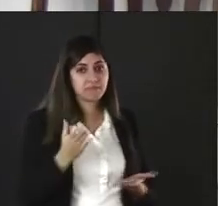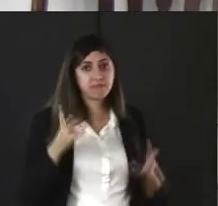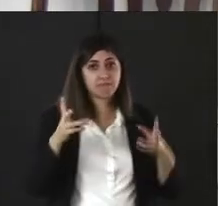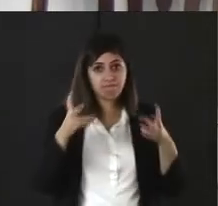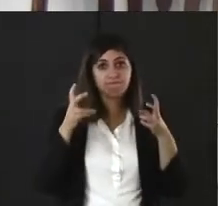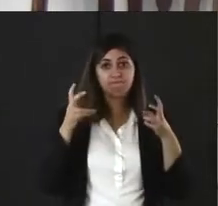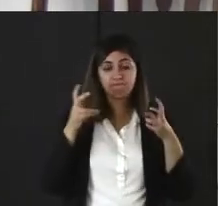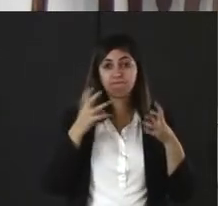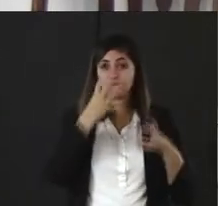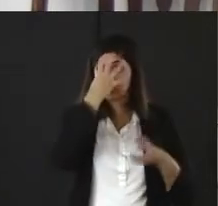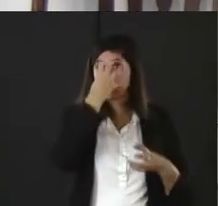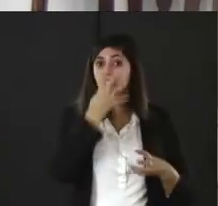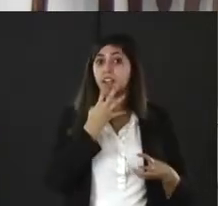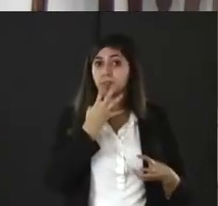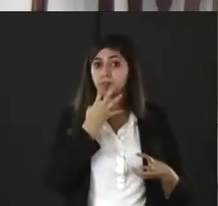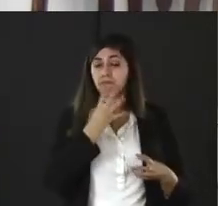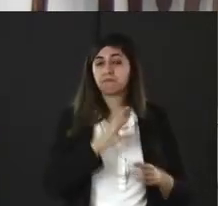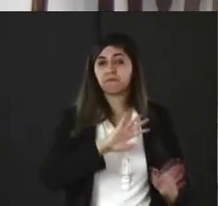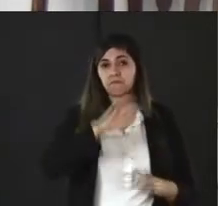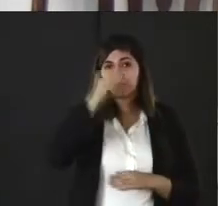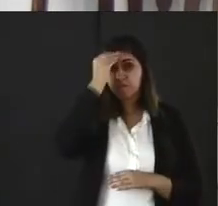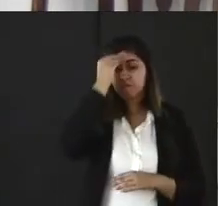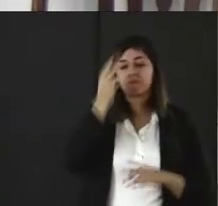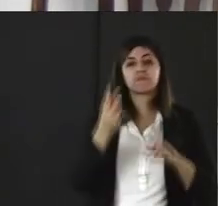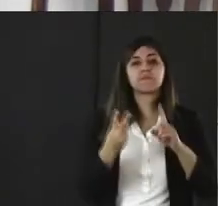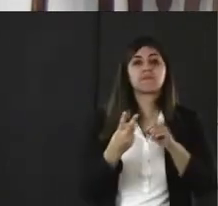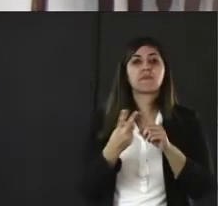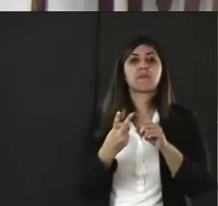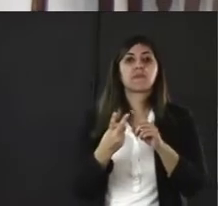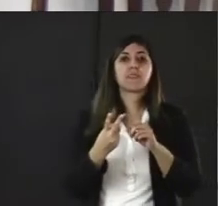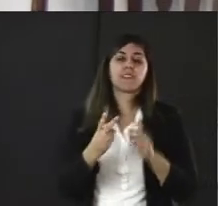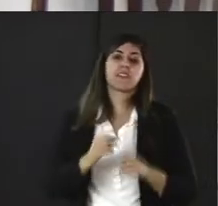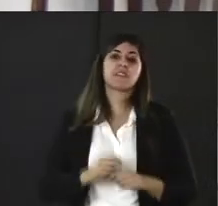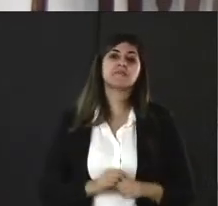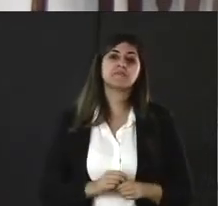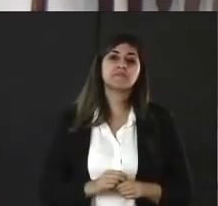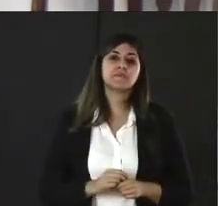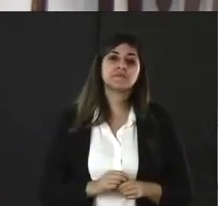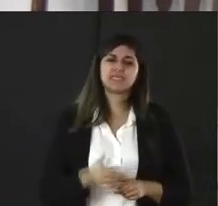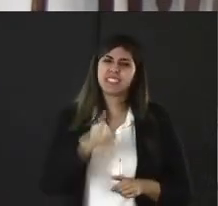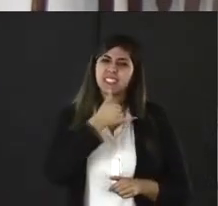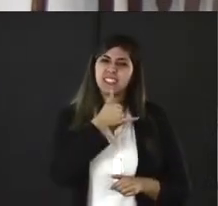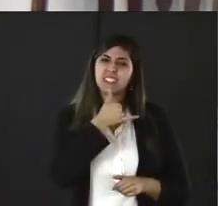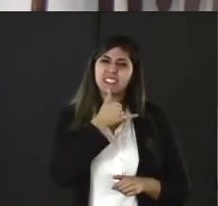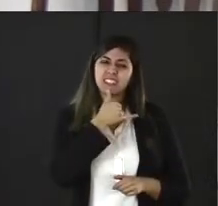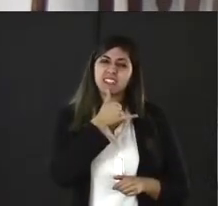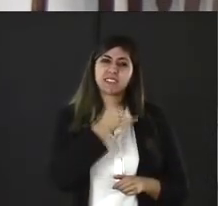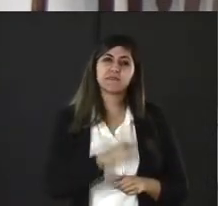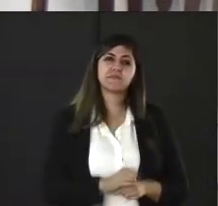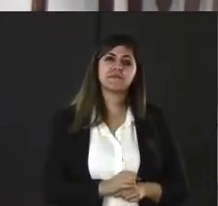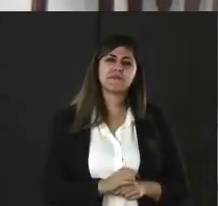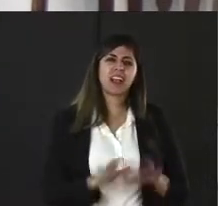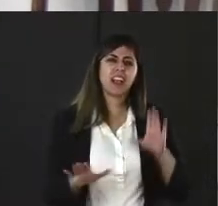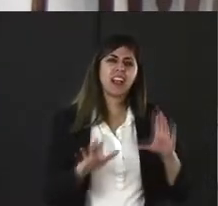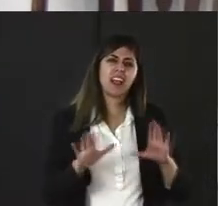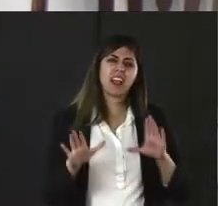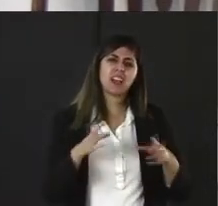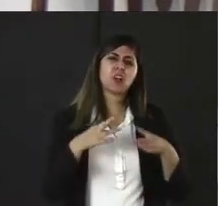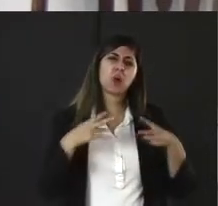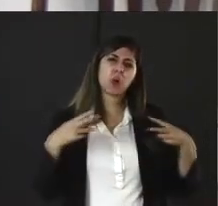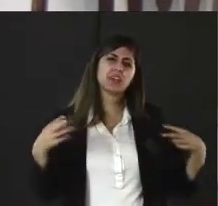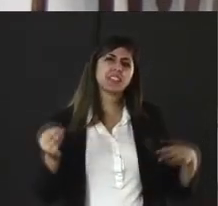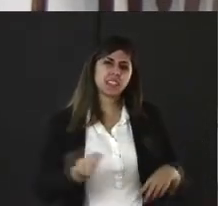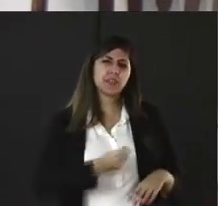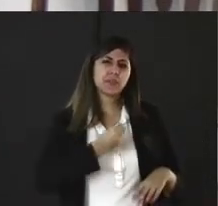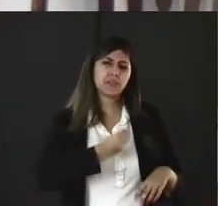importante é a segunda aplicação é que a tristeza das situações da